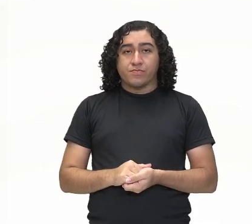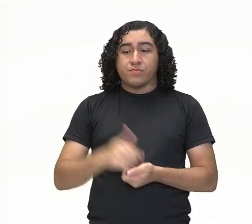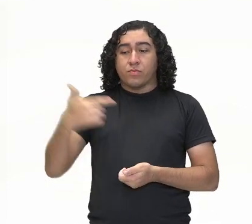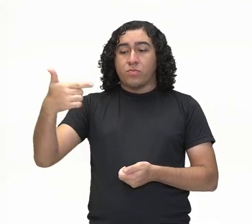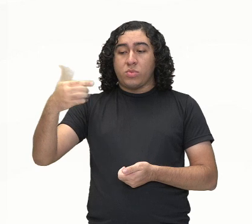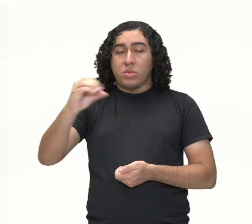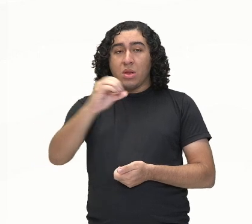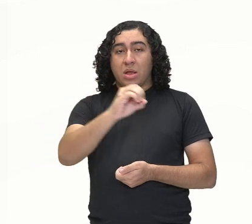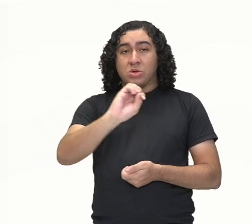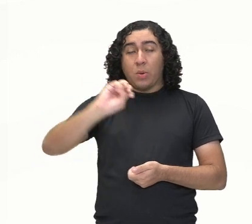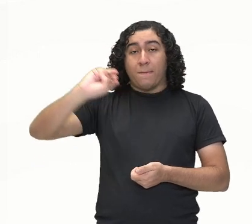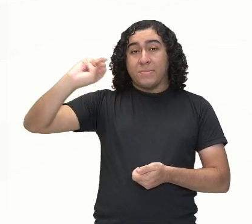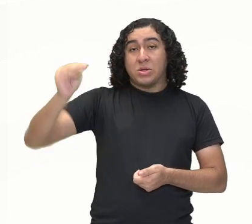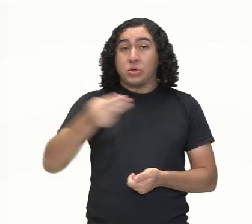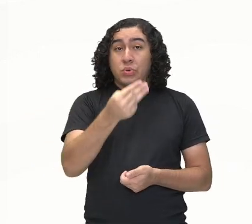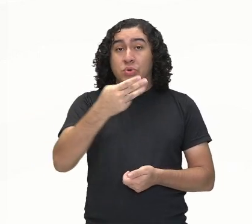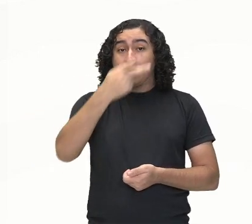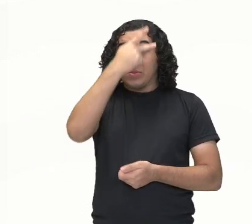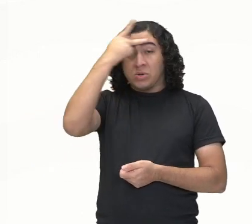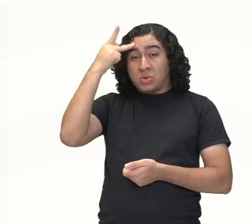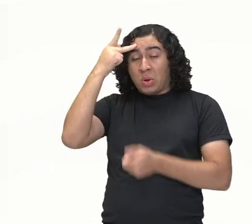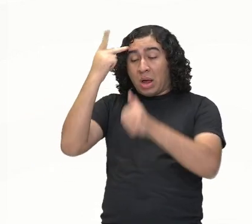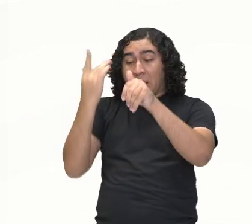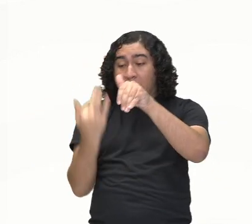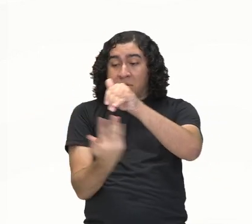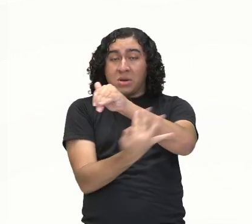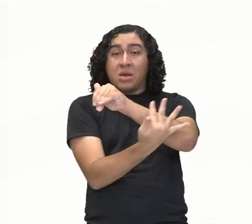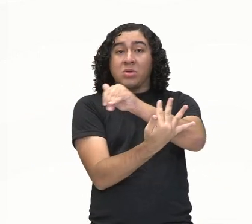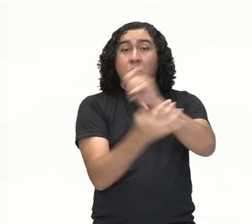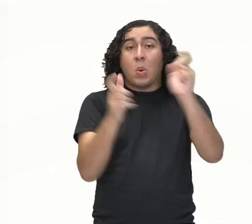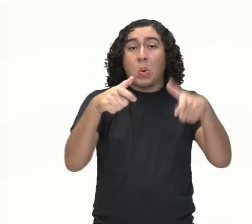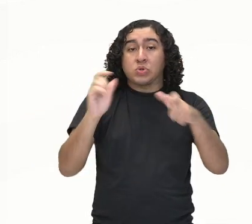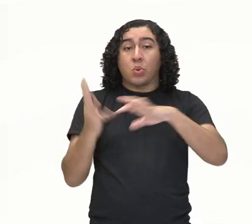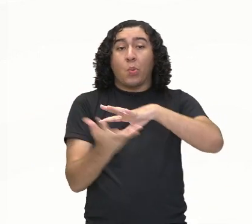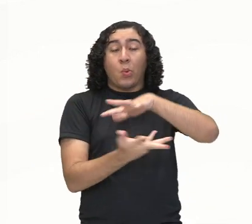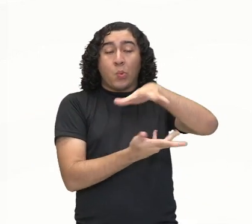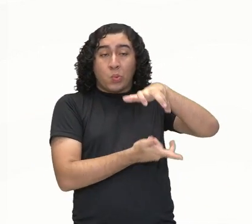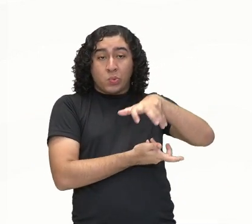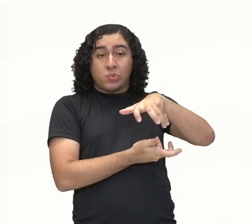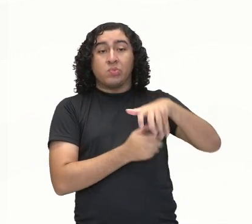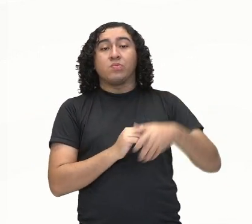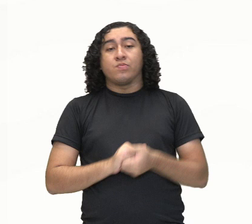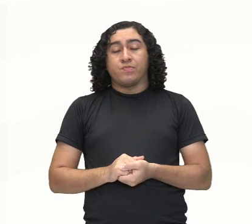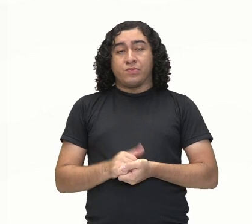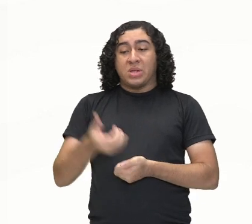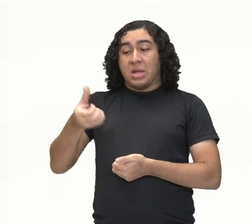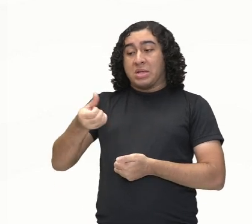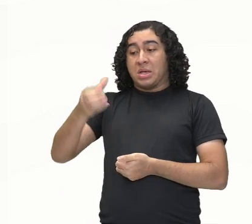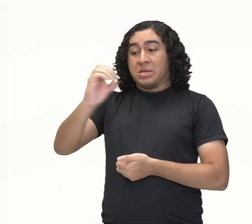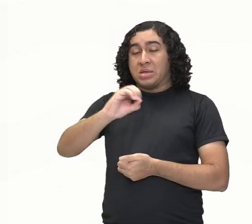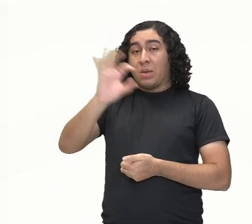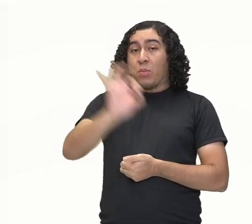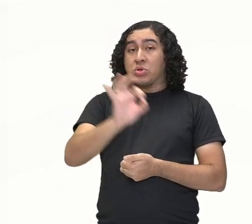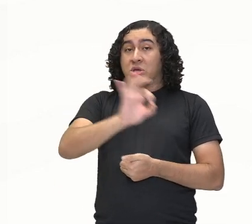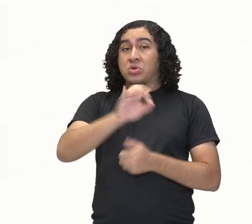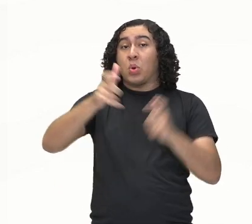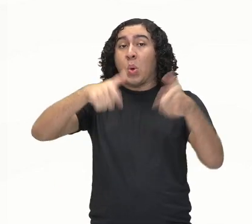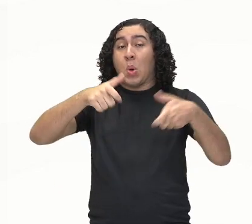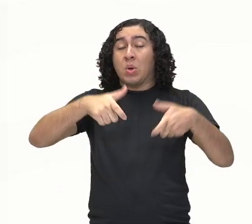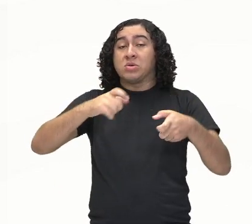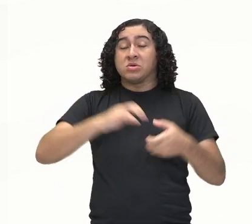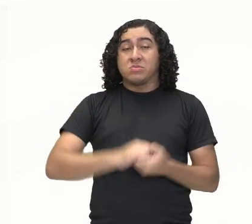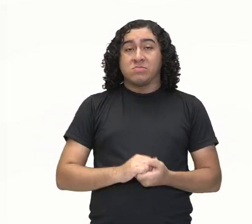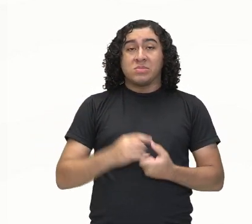de imigrantes no mundo, né, segundo aí os dados da ONU, e 60% deles saíram de países aqui,